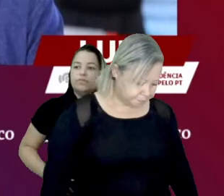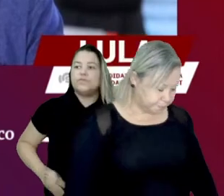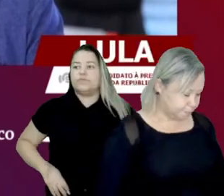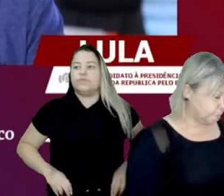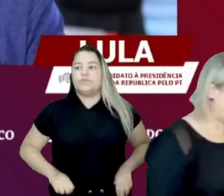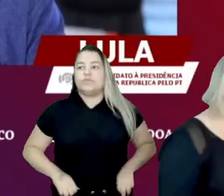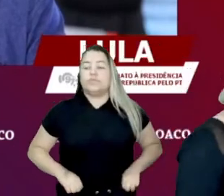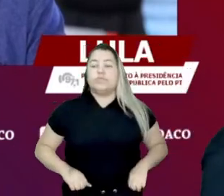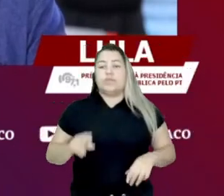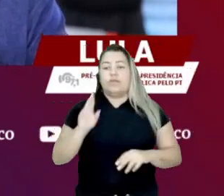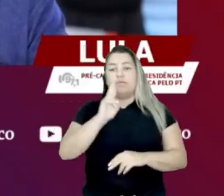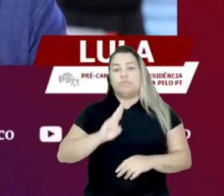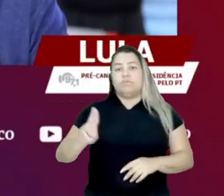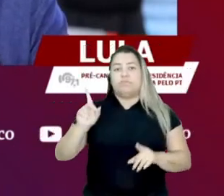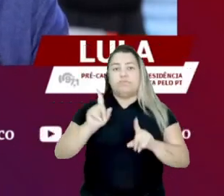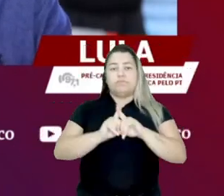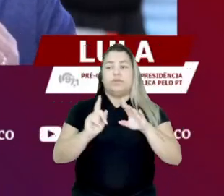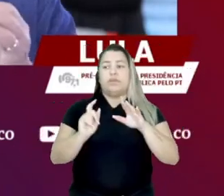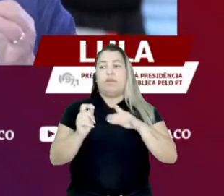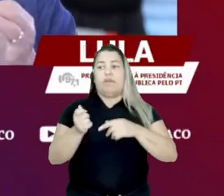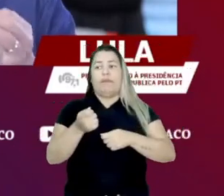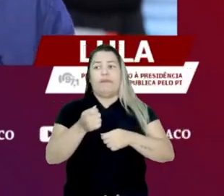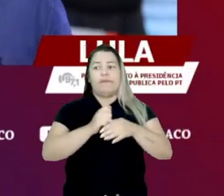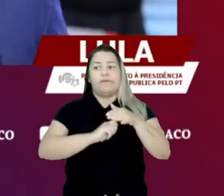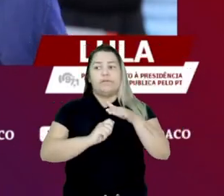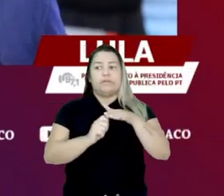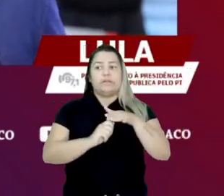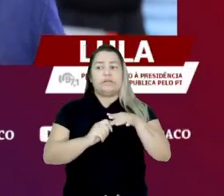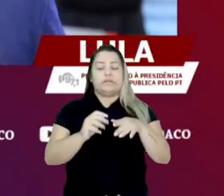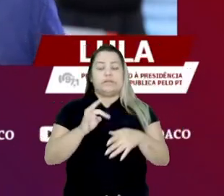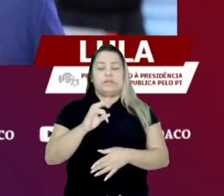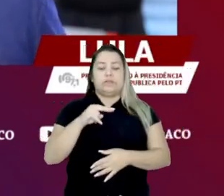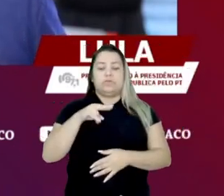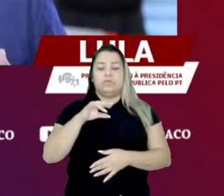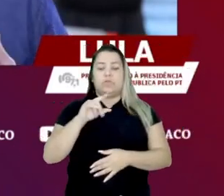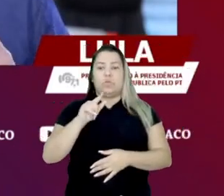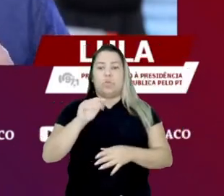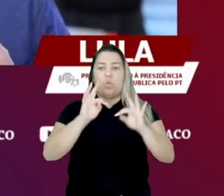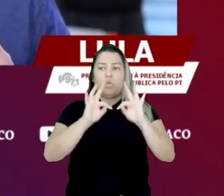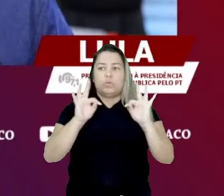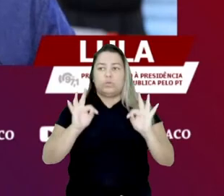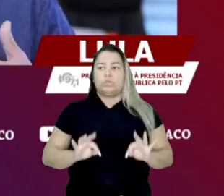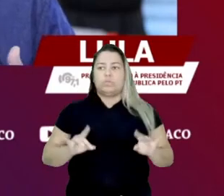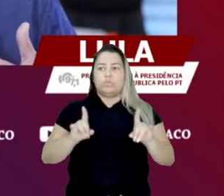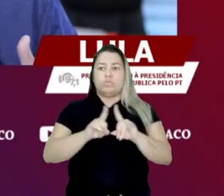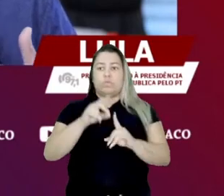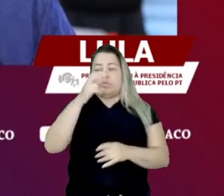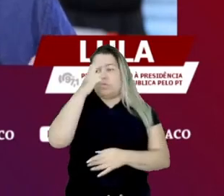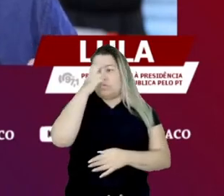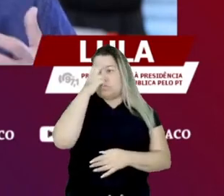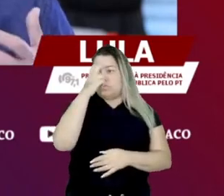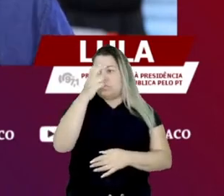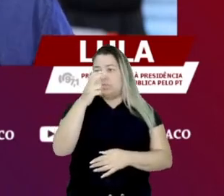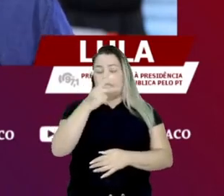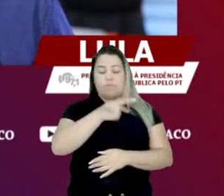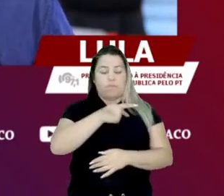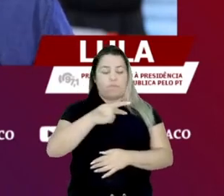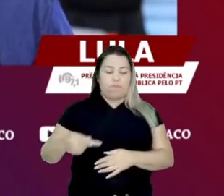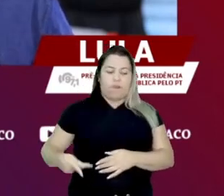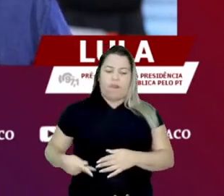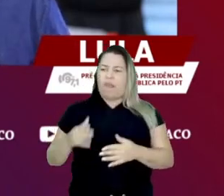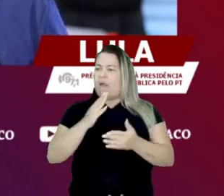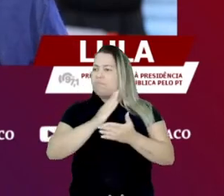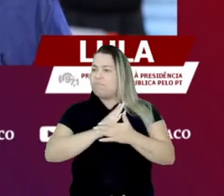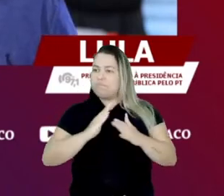destruindo. A cultura é uma coisa extraordinária para o país, não apenas do ponto de vista do crescimento político da